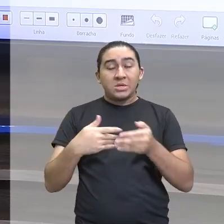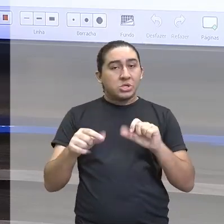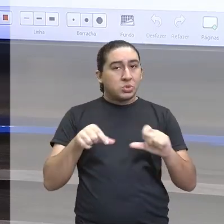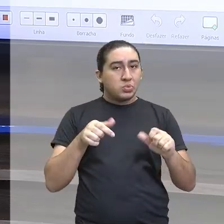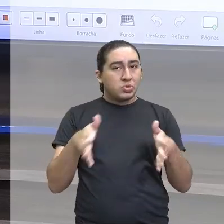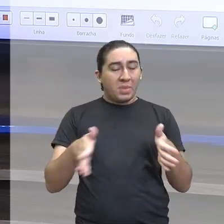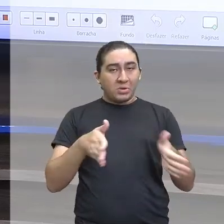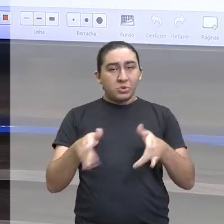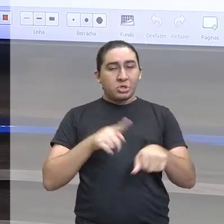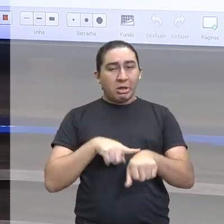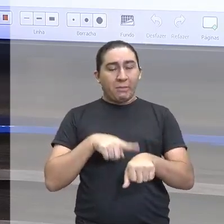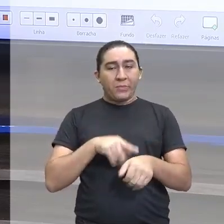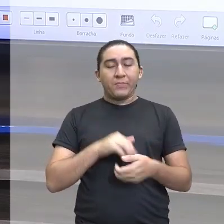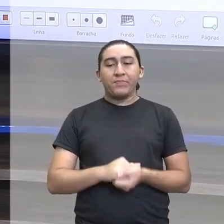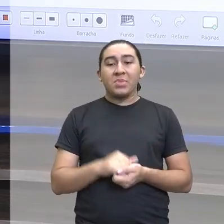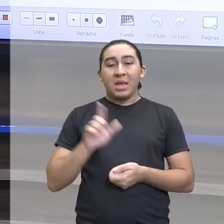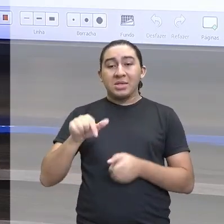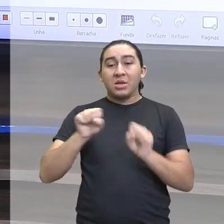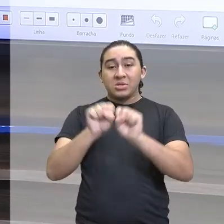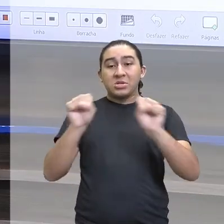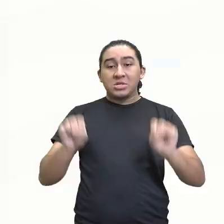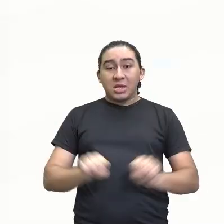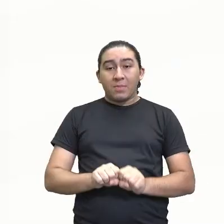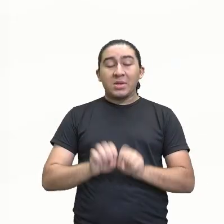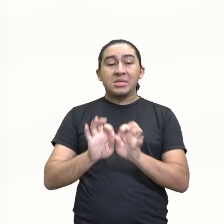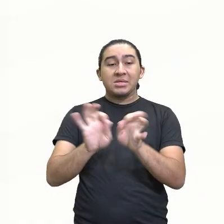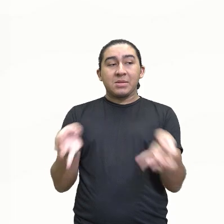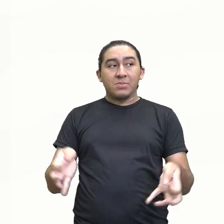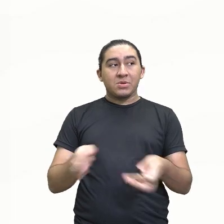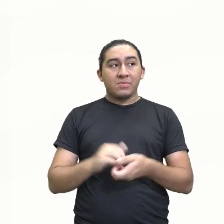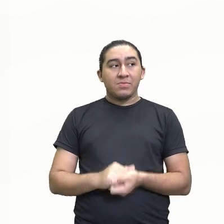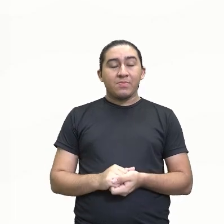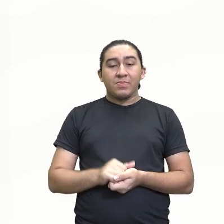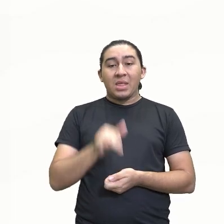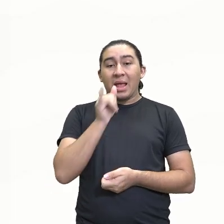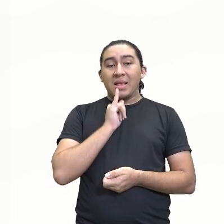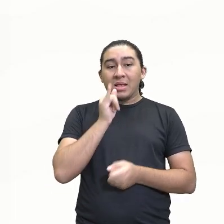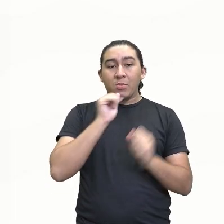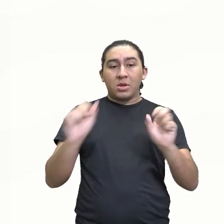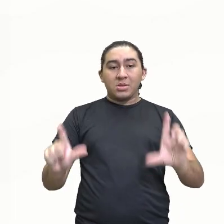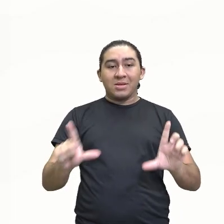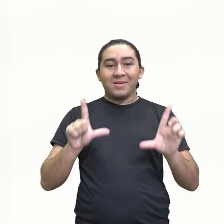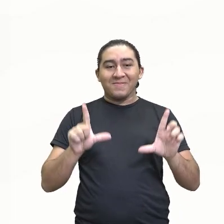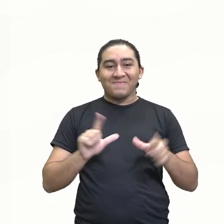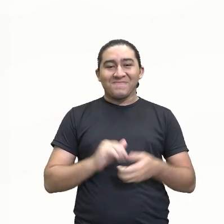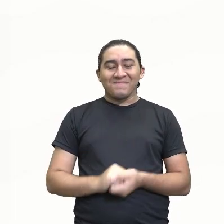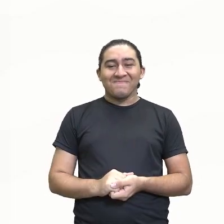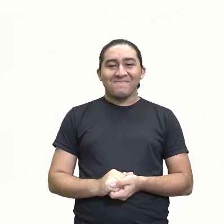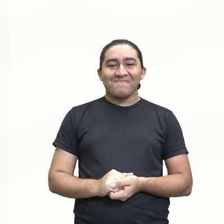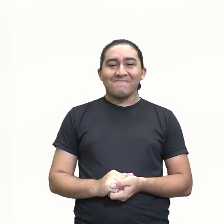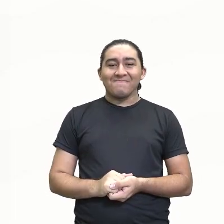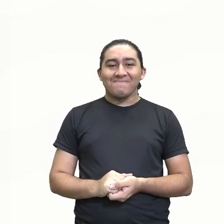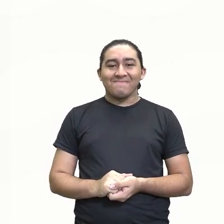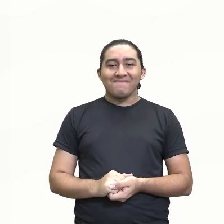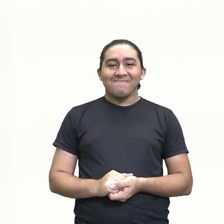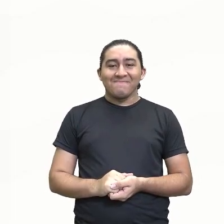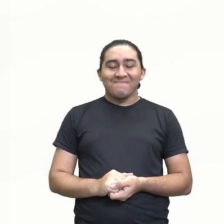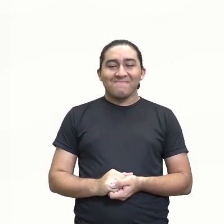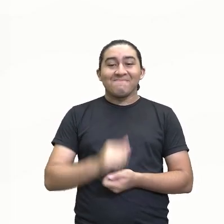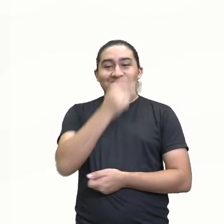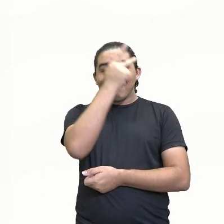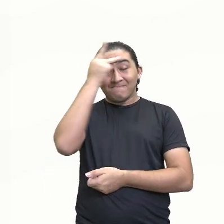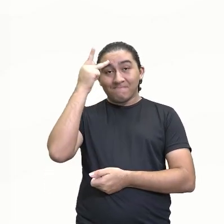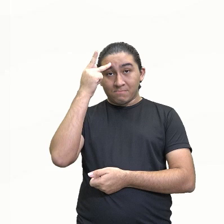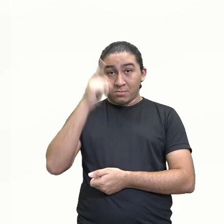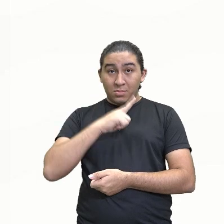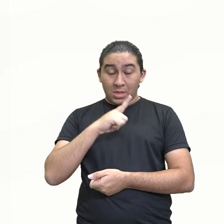Então, esse é o sistema de juros simples. Vamos então ao exemplo aqui na nossa cartela? Observem. Uma pessoa